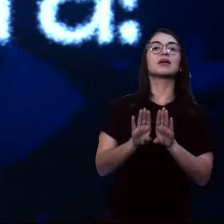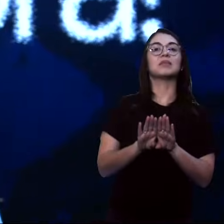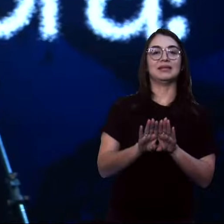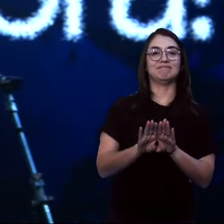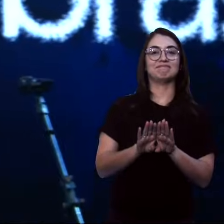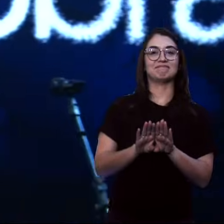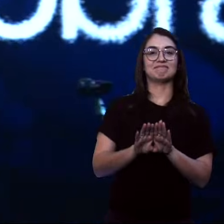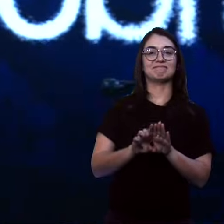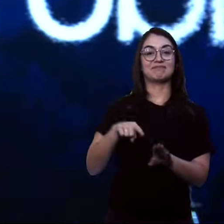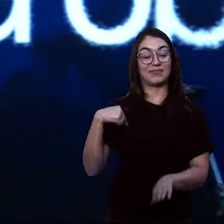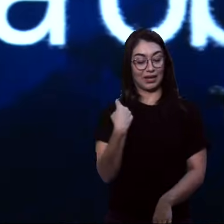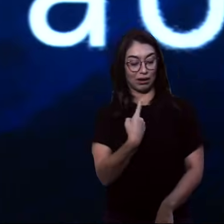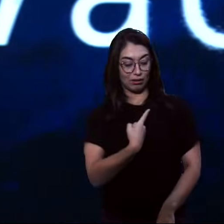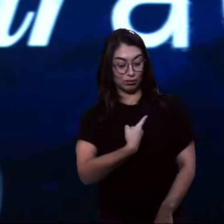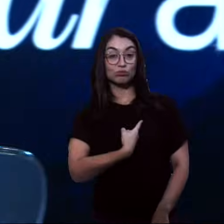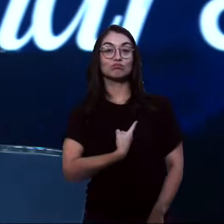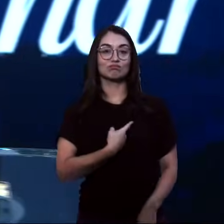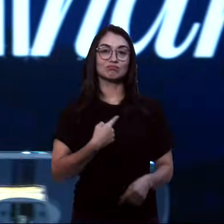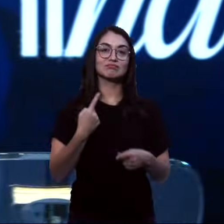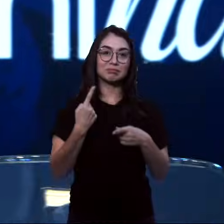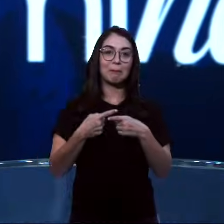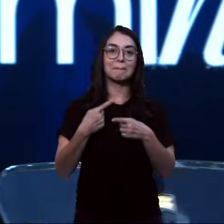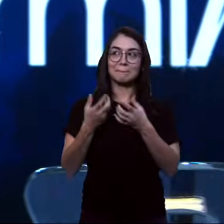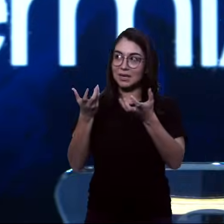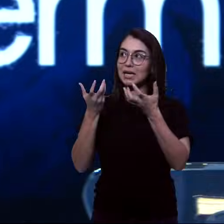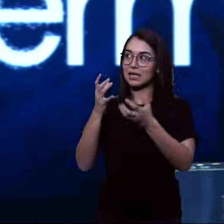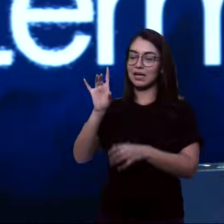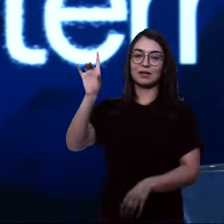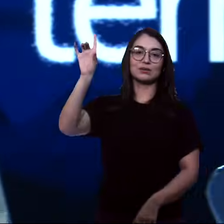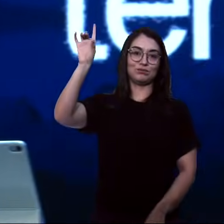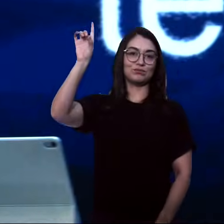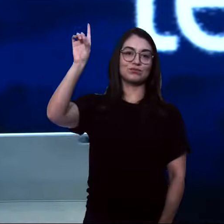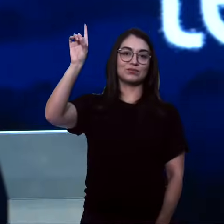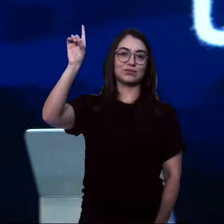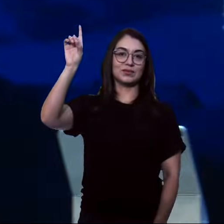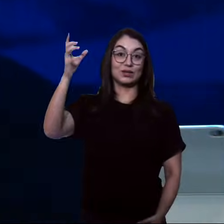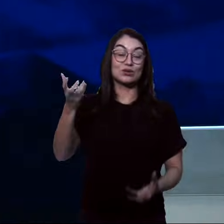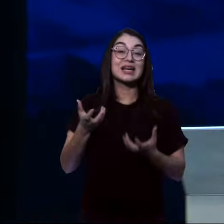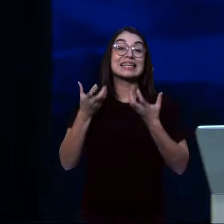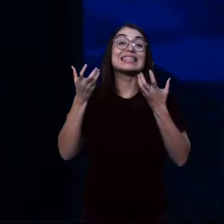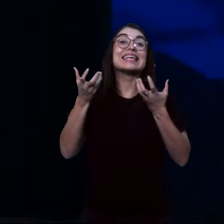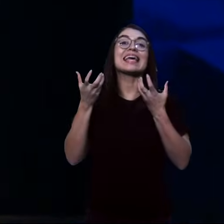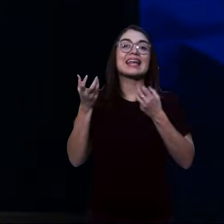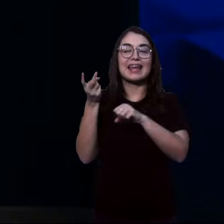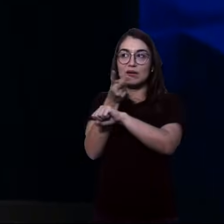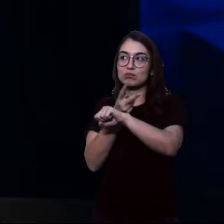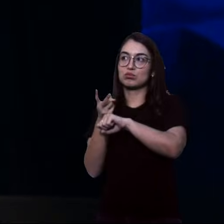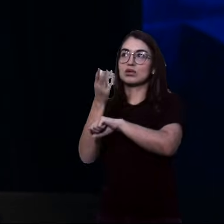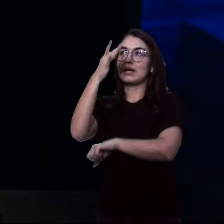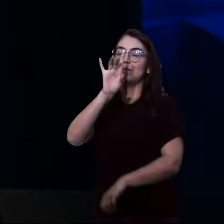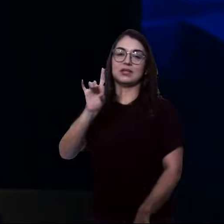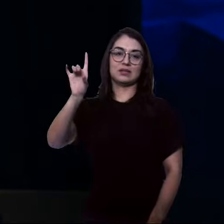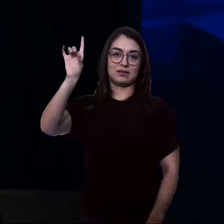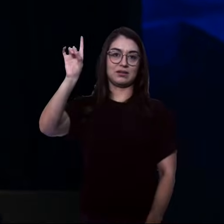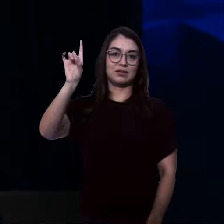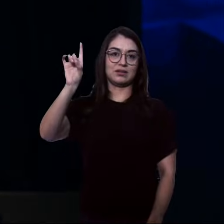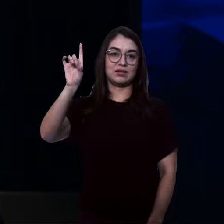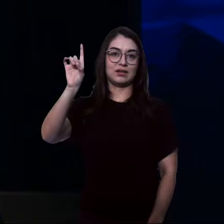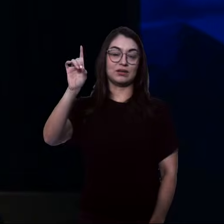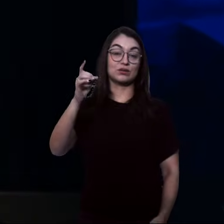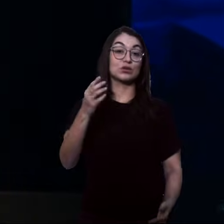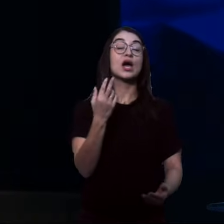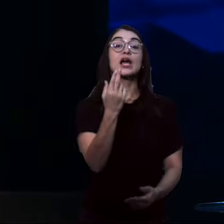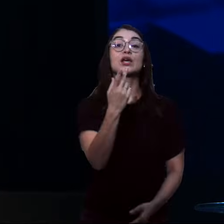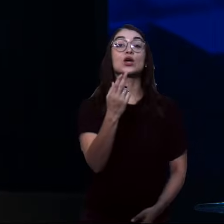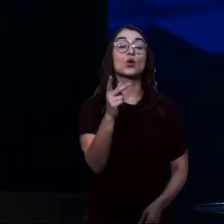começaram a focar apenas em si mesmos, construir as próprias casas luxuosas. Mas quando eles se voltaram para Deus, as coisas